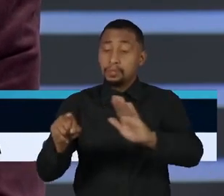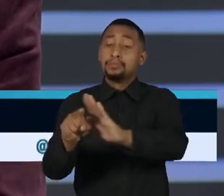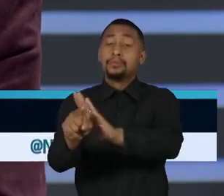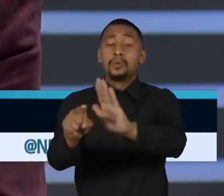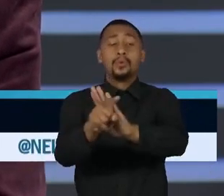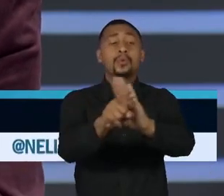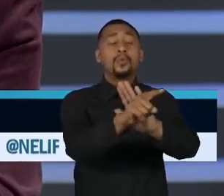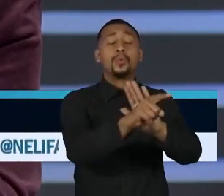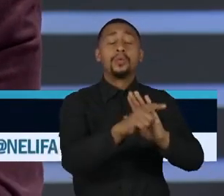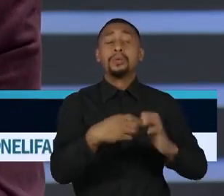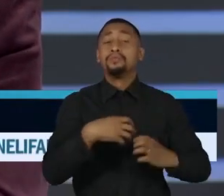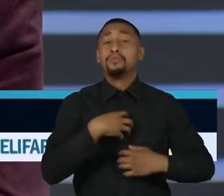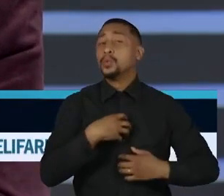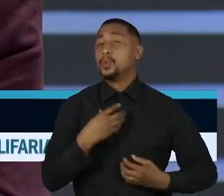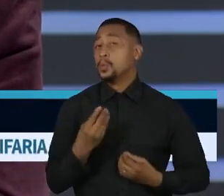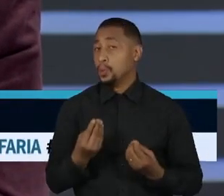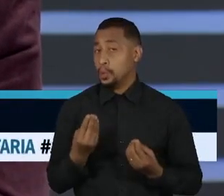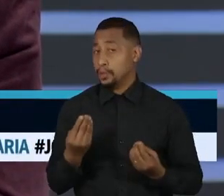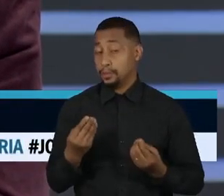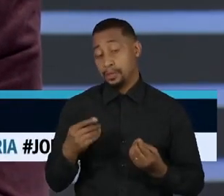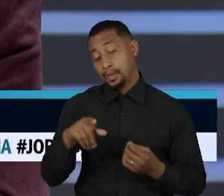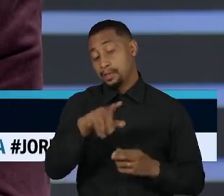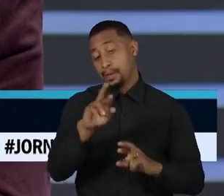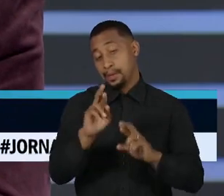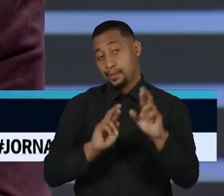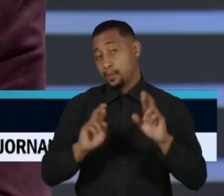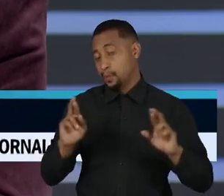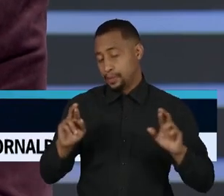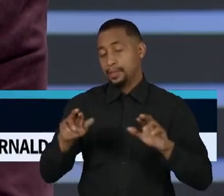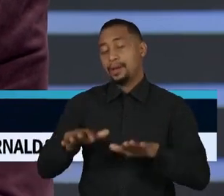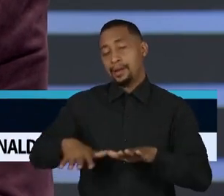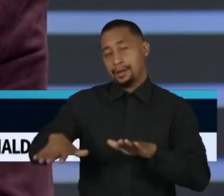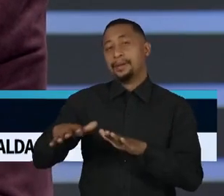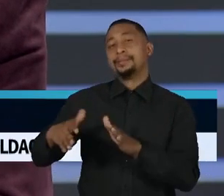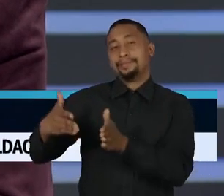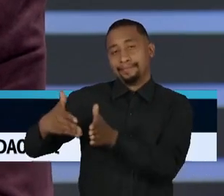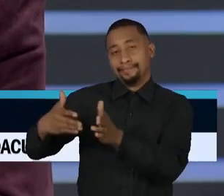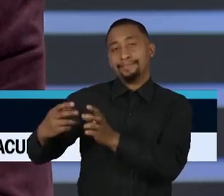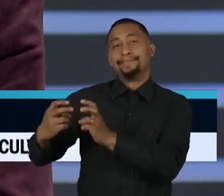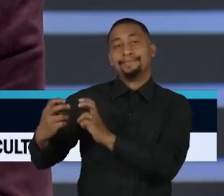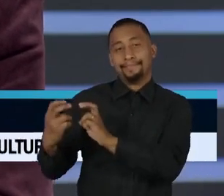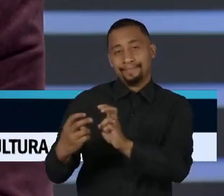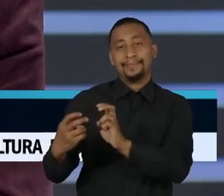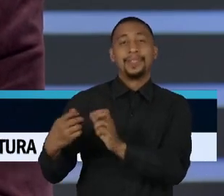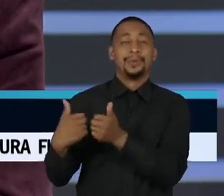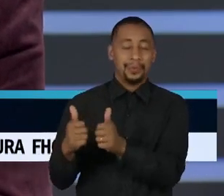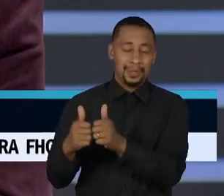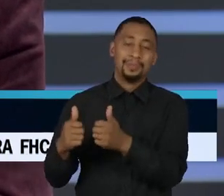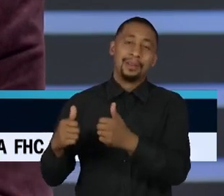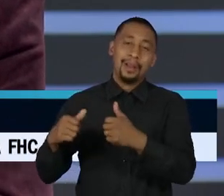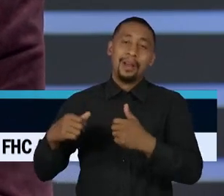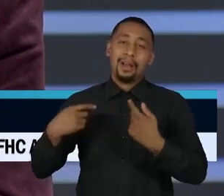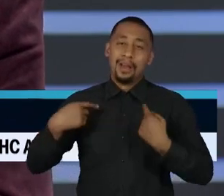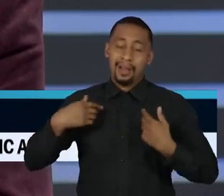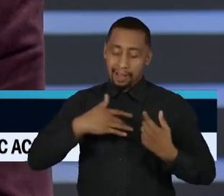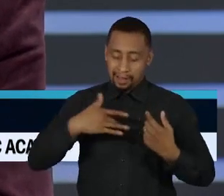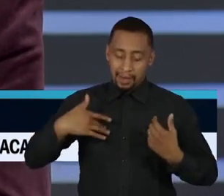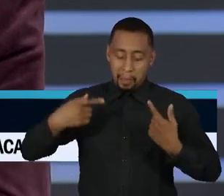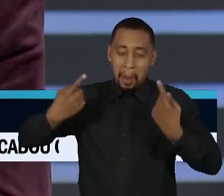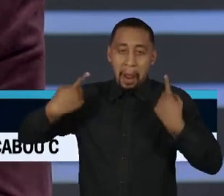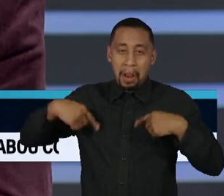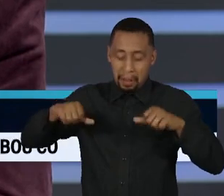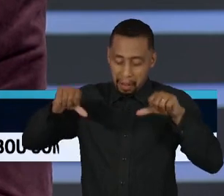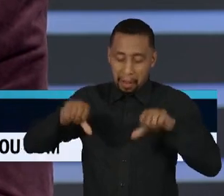população brasileira, o transporte público impacta profundamente. Isso inviabiliza você encontrar um emprego, inviabiliza você ter